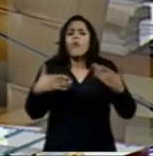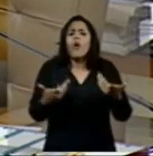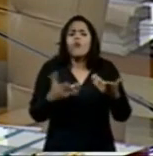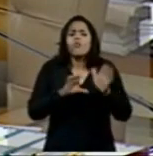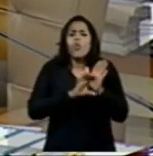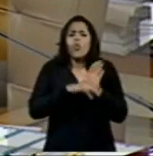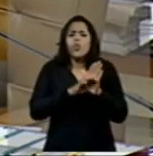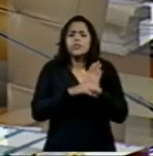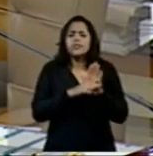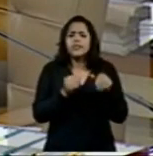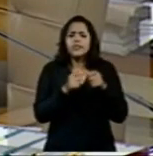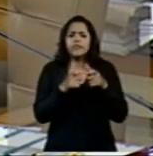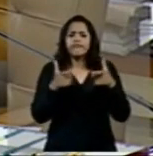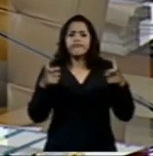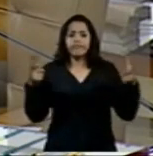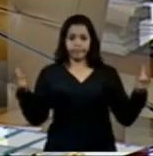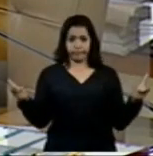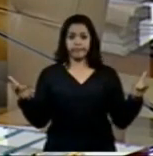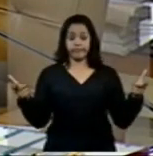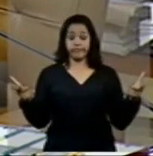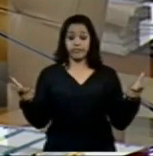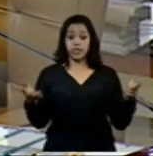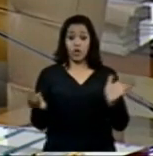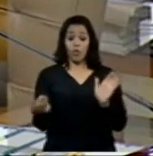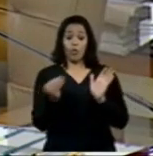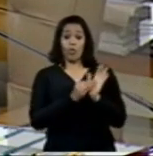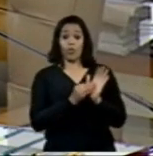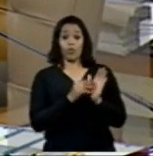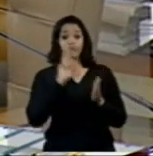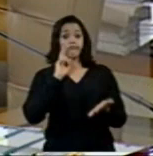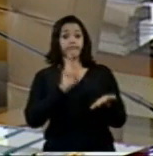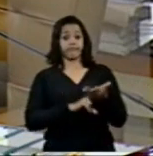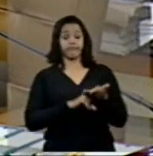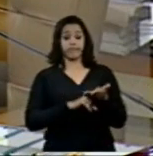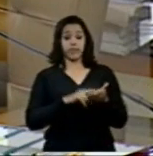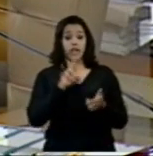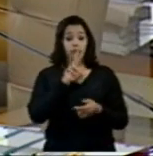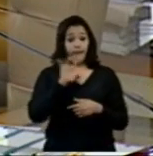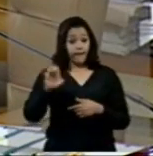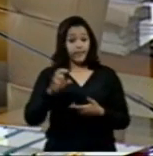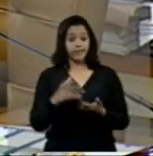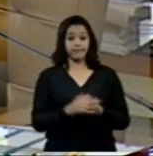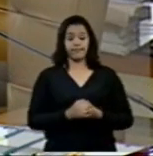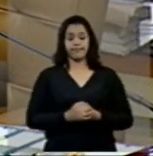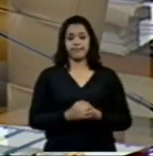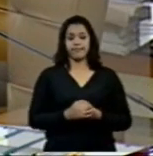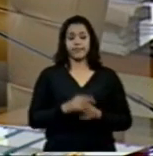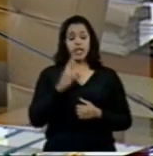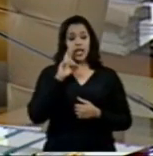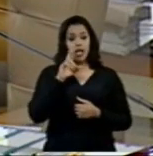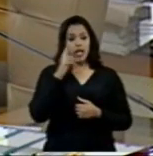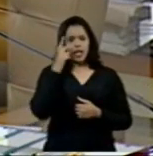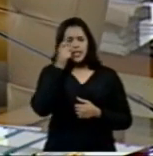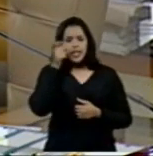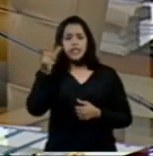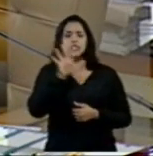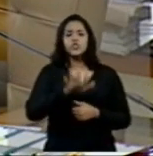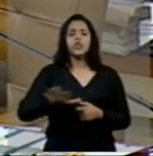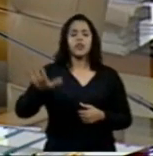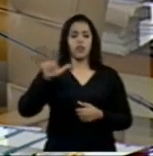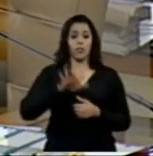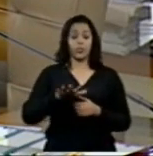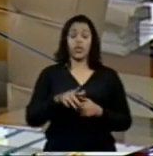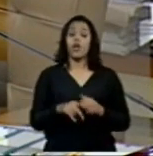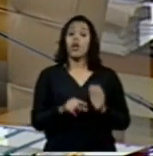sentidos que se lhe atribuiu no reconhecimento da repercussão geral. O dispositivo constitucional em comento